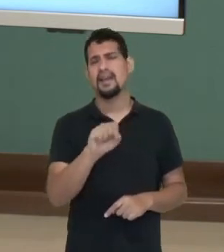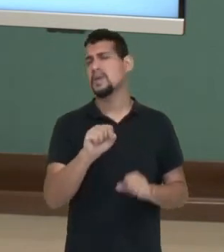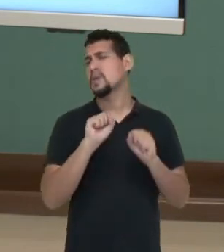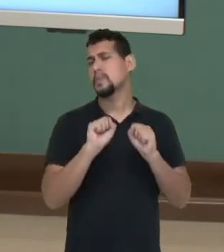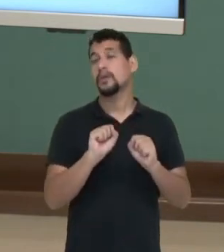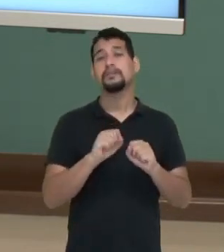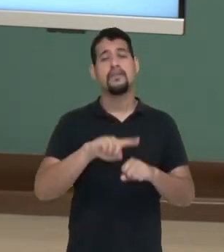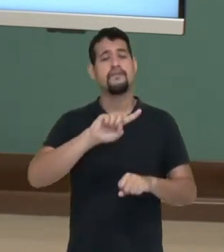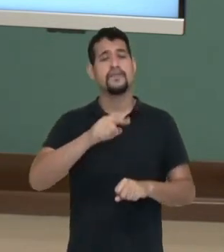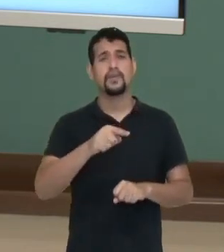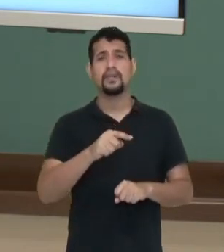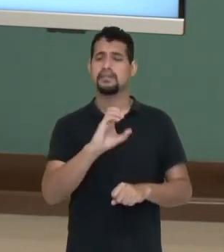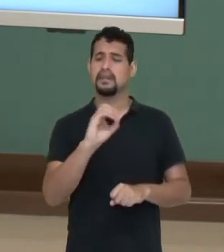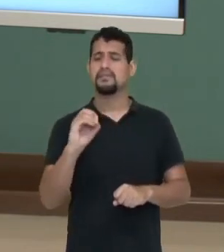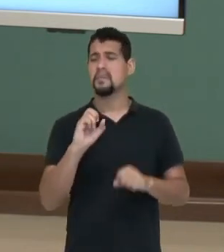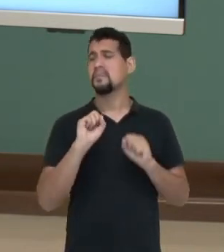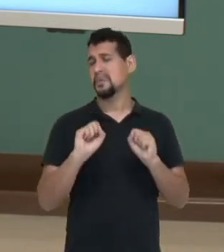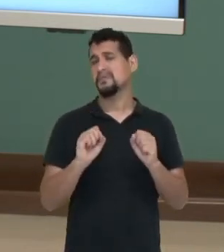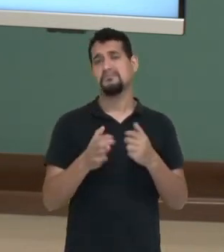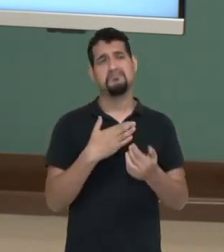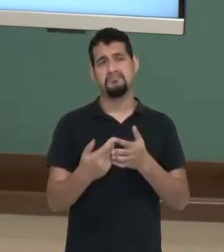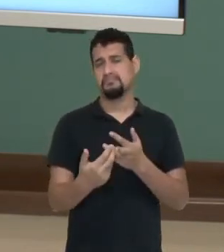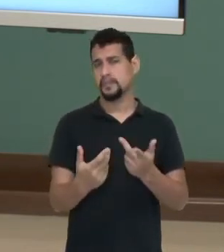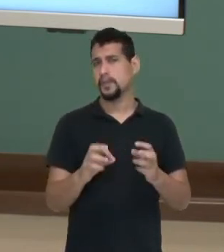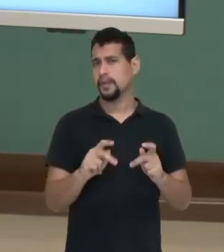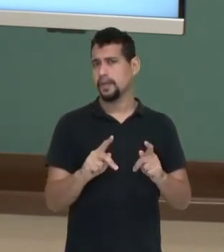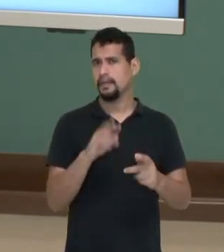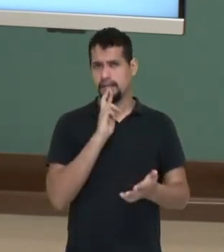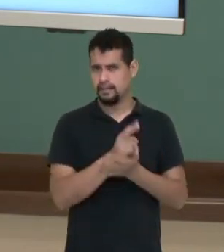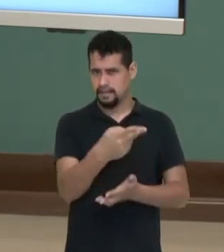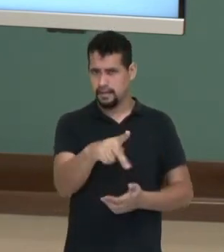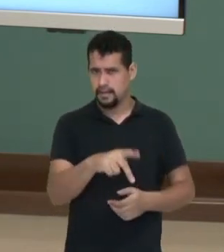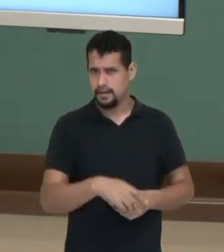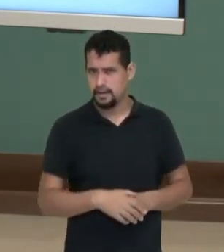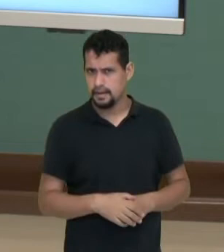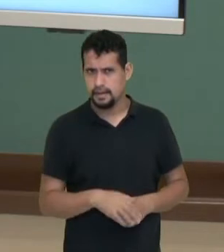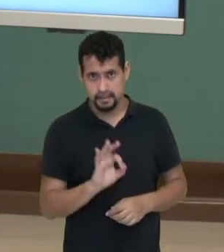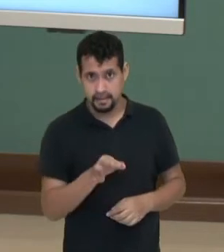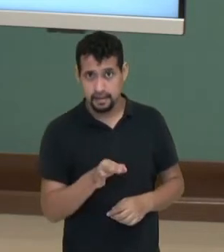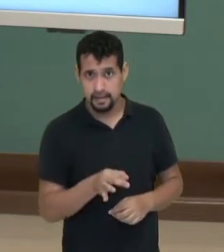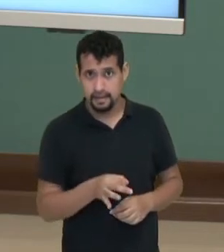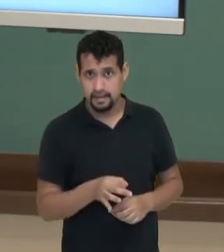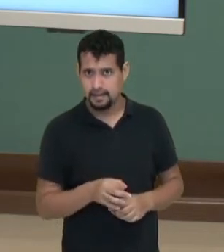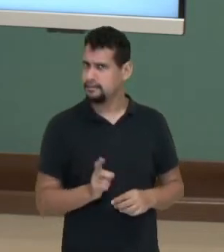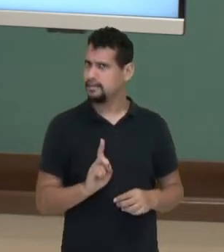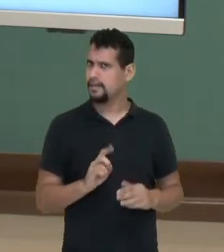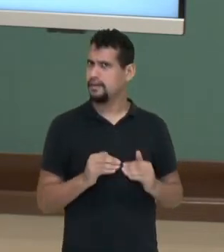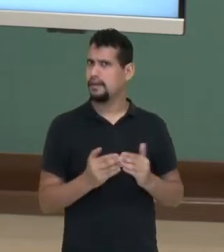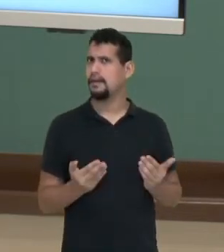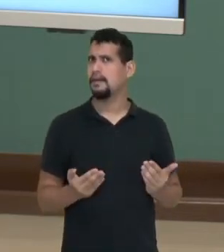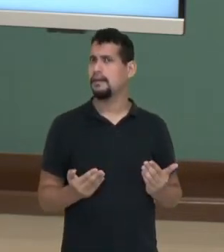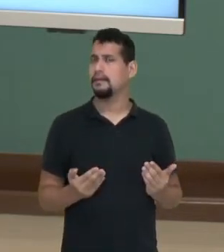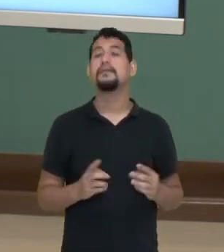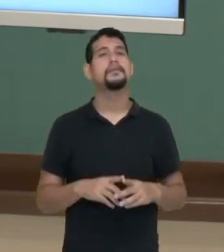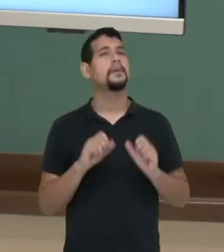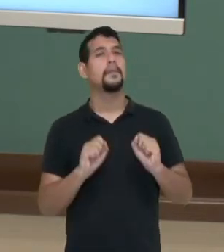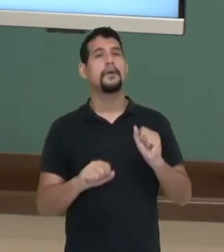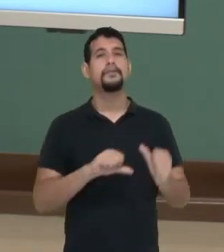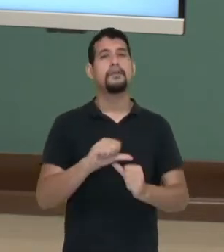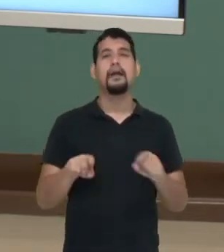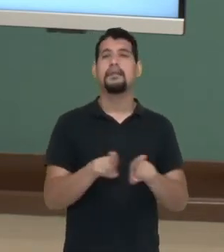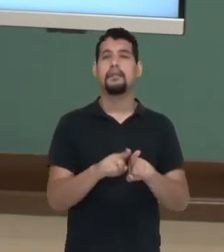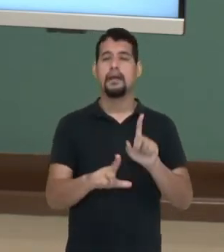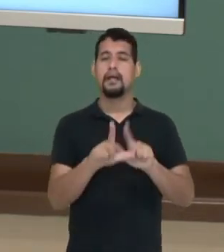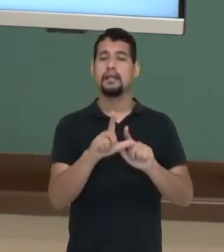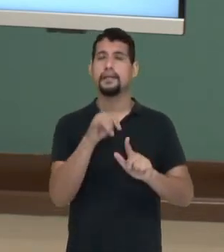colocar vírgula 00, ok? Deu isso teu? Deu ou não deu? Você pode trocar as letras